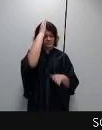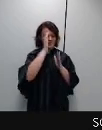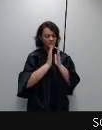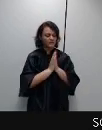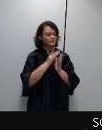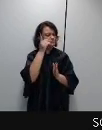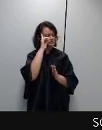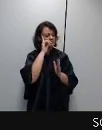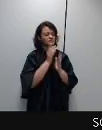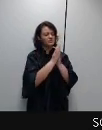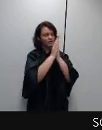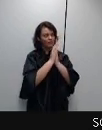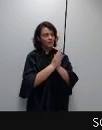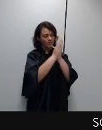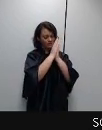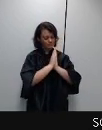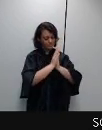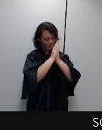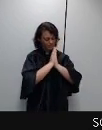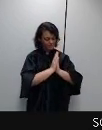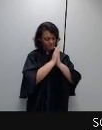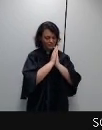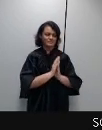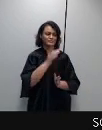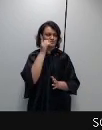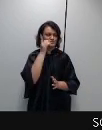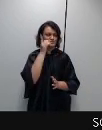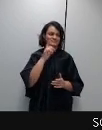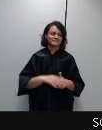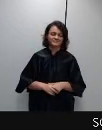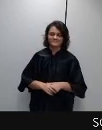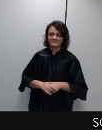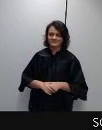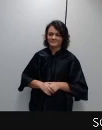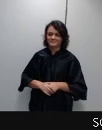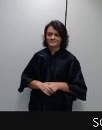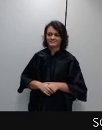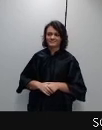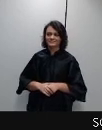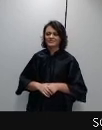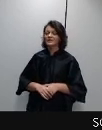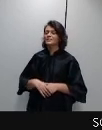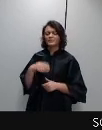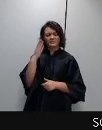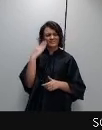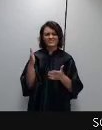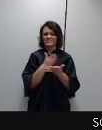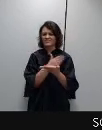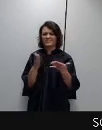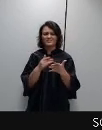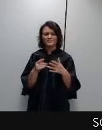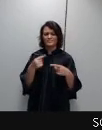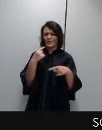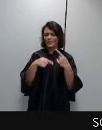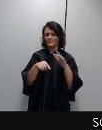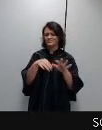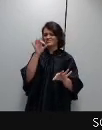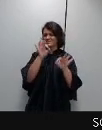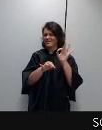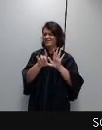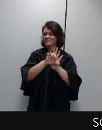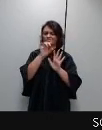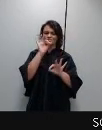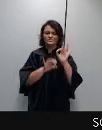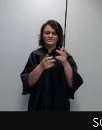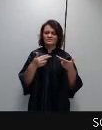dia hoje só porque Presidente existem precedentes jurisprudenciais alguns repetitivos outros